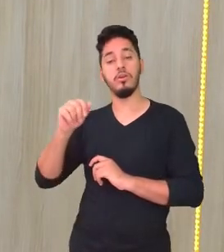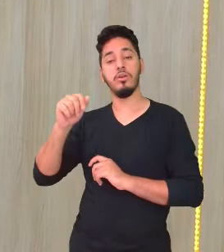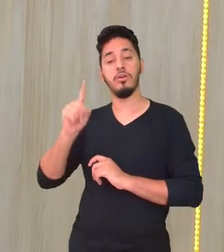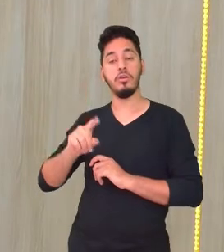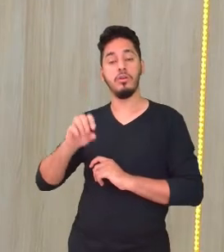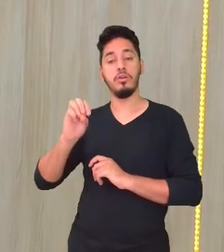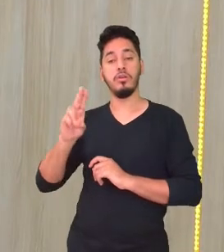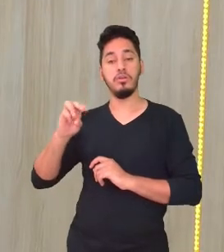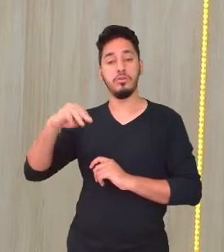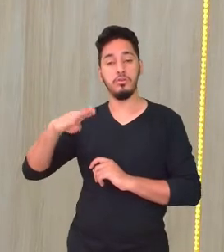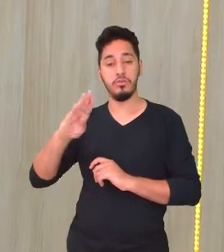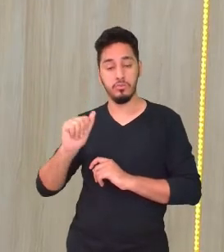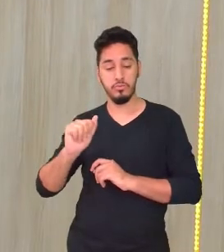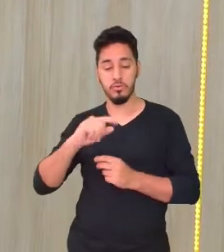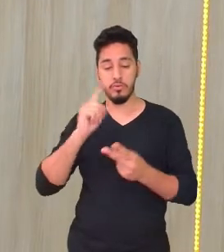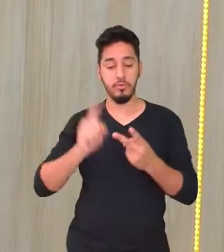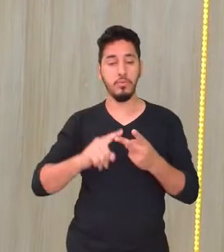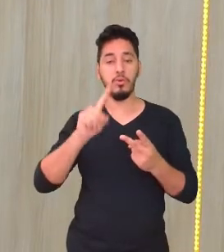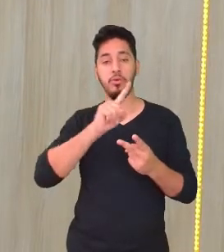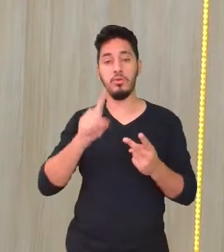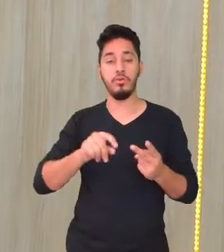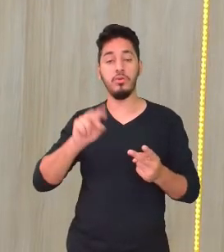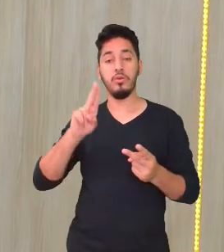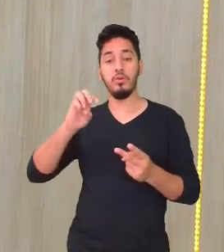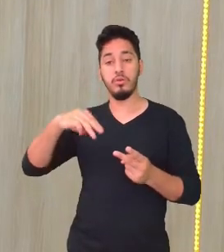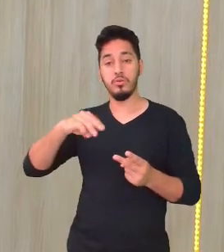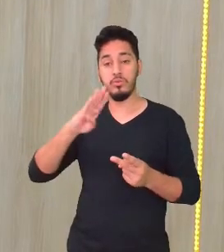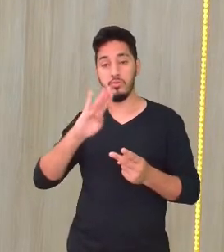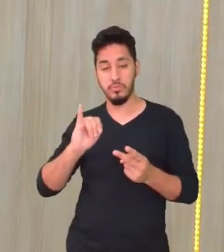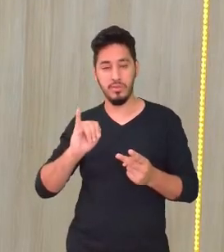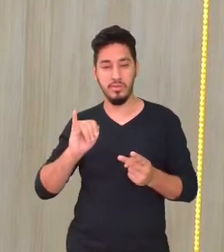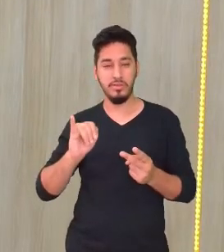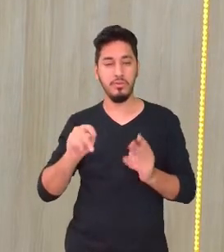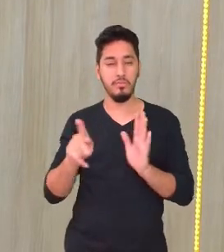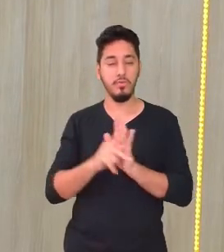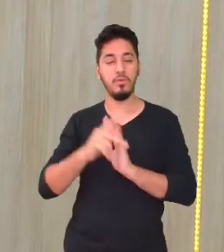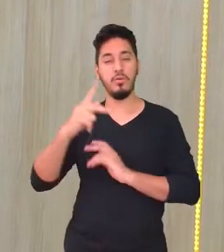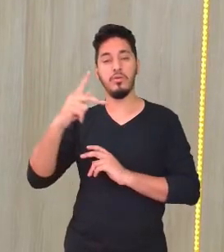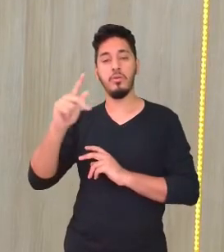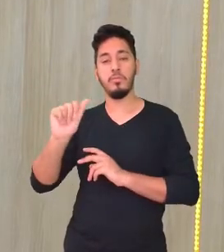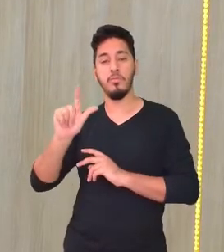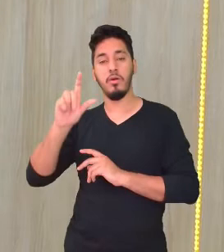Zumba a gente tem o Zumbi de Palmares,